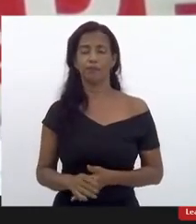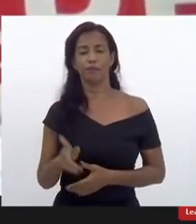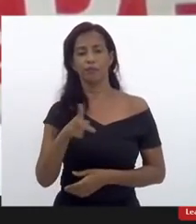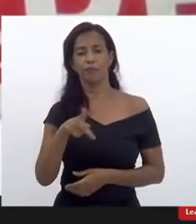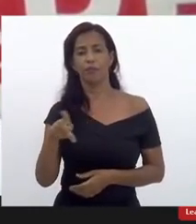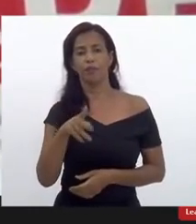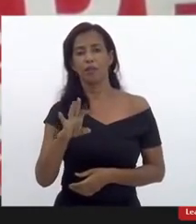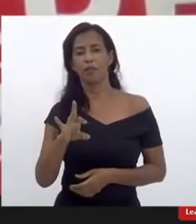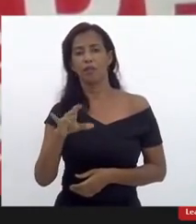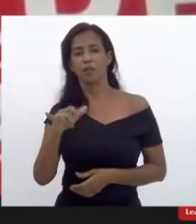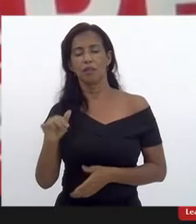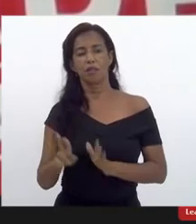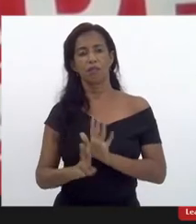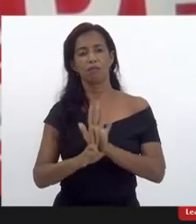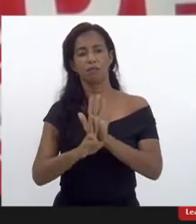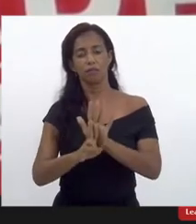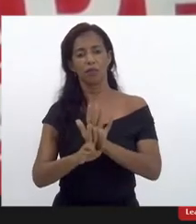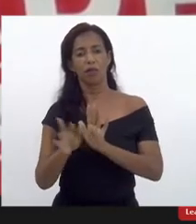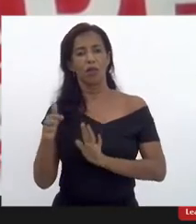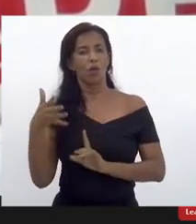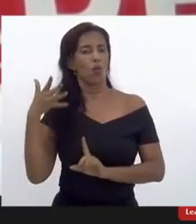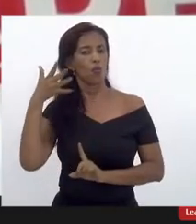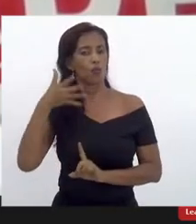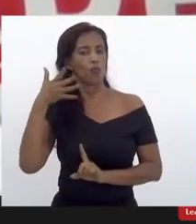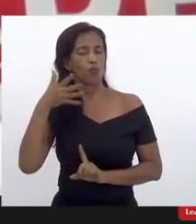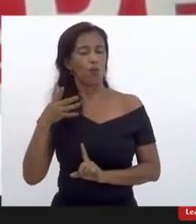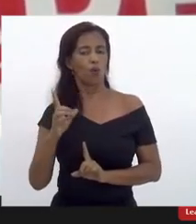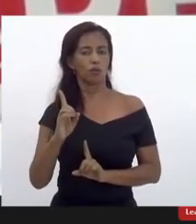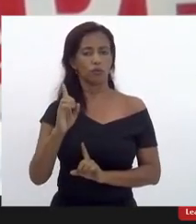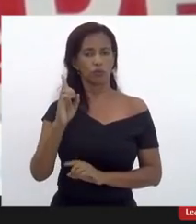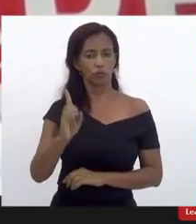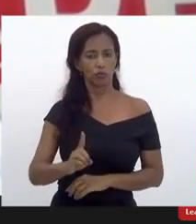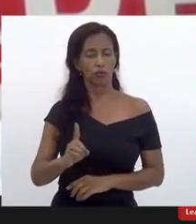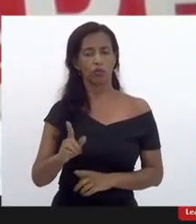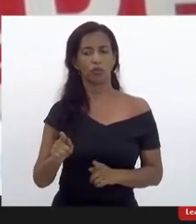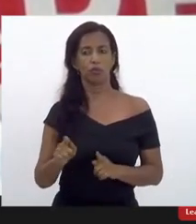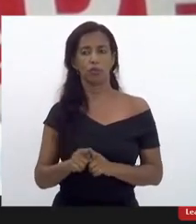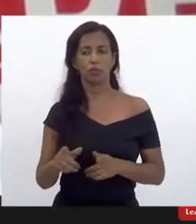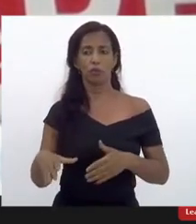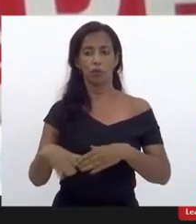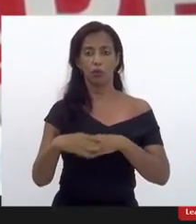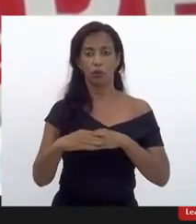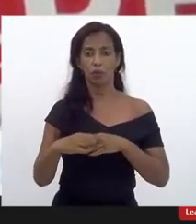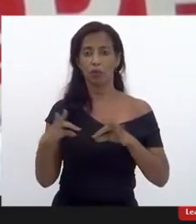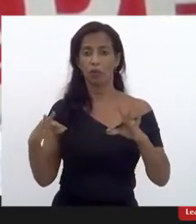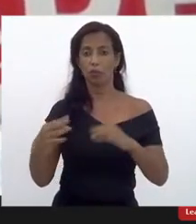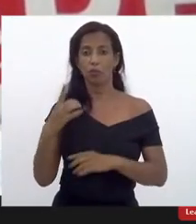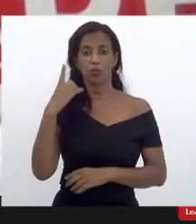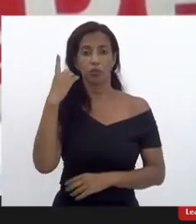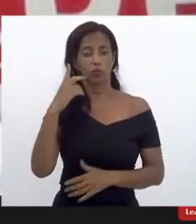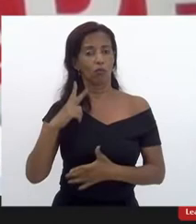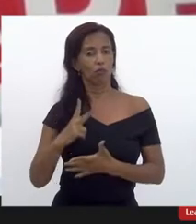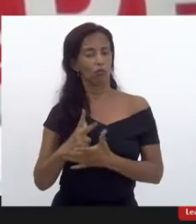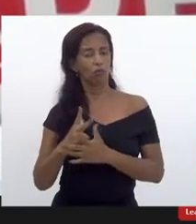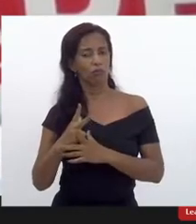professora Cecília, que está representando aqui o Fórum de Diretores, e, por extensão, cumprimentar todos aqueles diretores